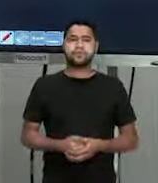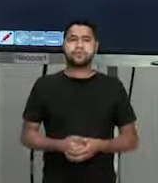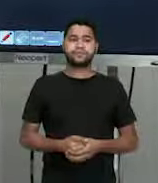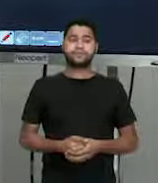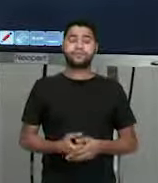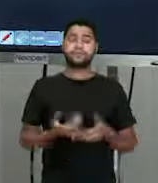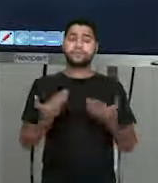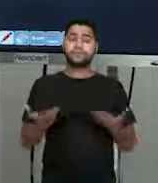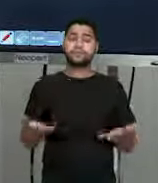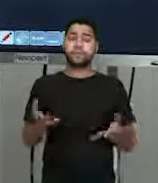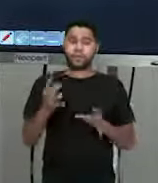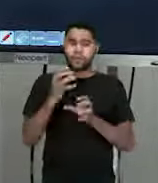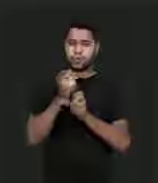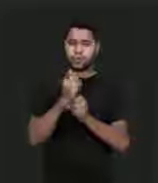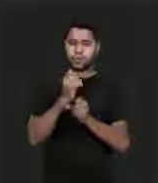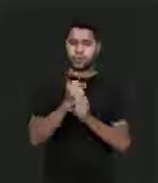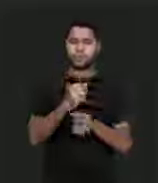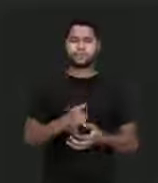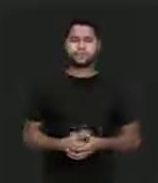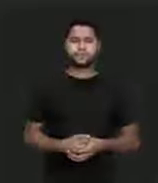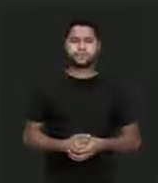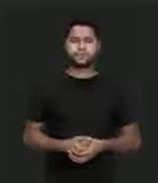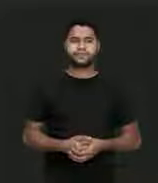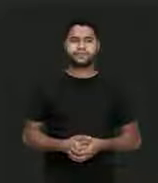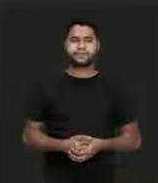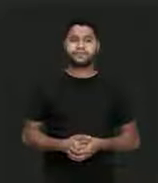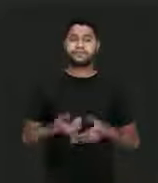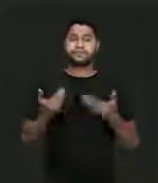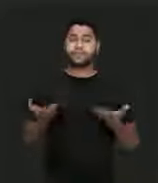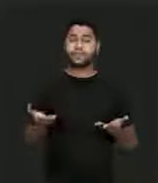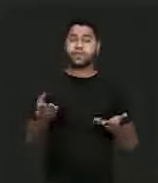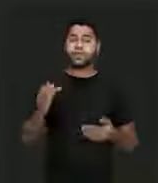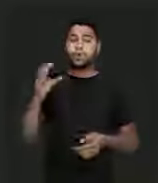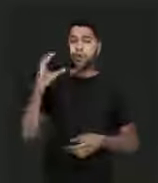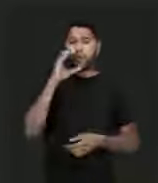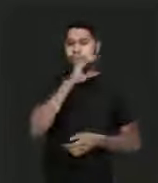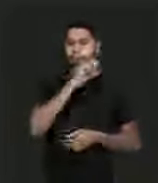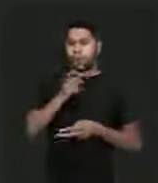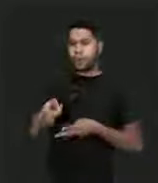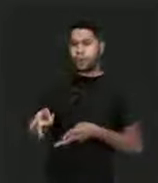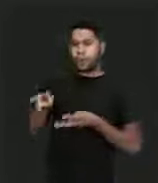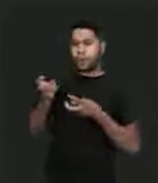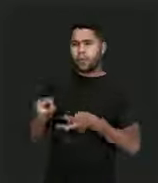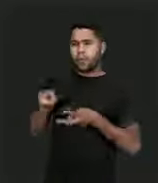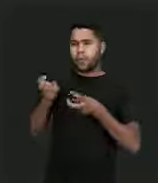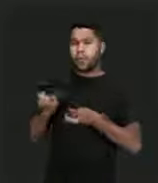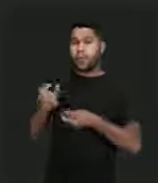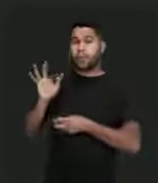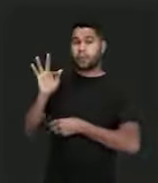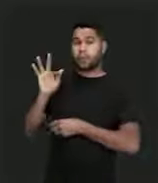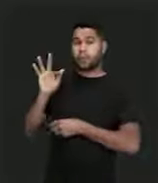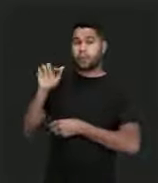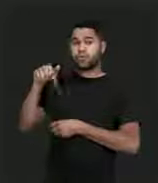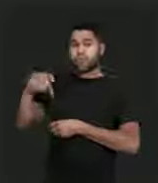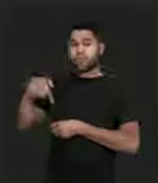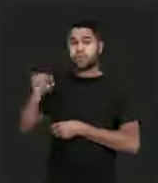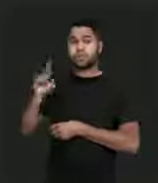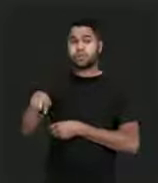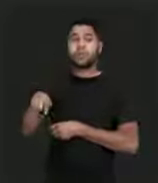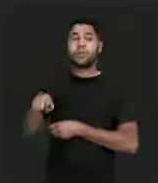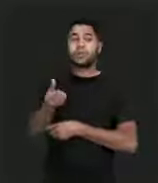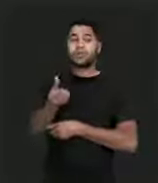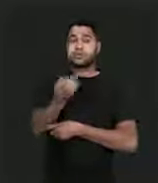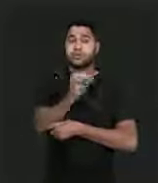fazer, então, o cálculo. Bom, o calor retirado da fonte quente foi de 600